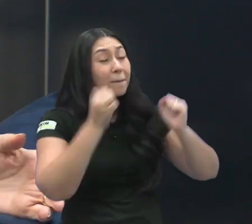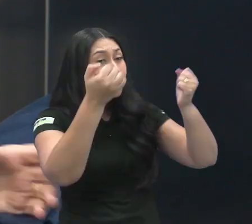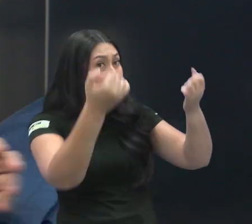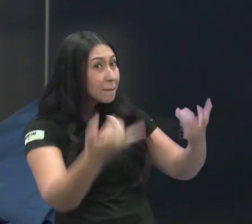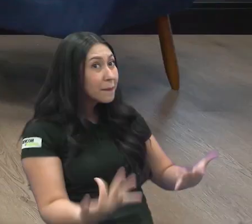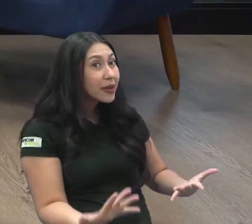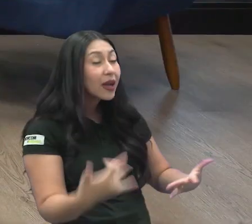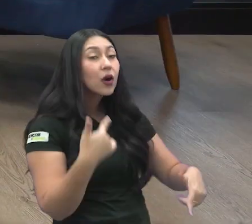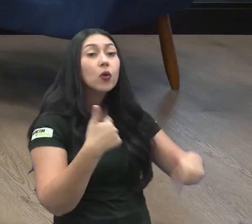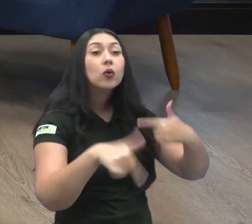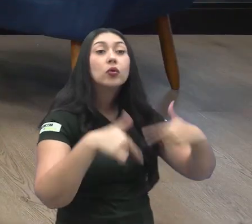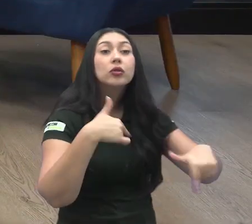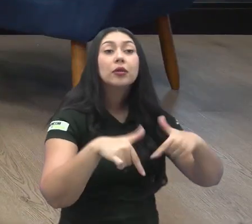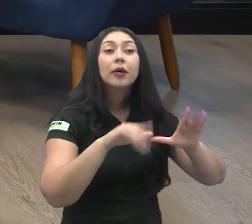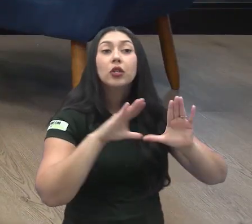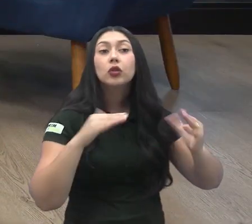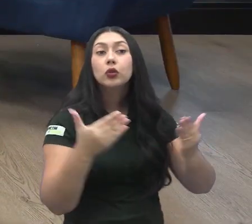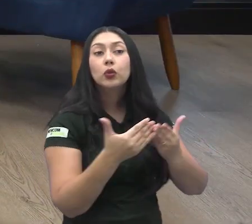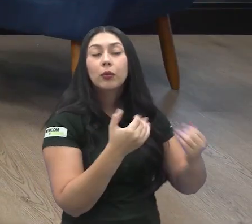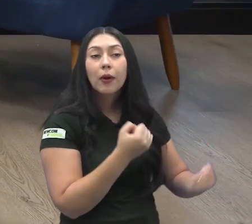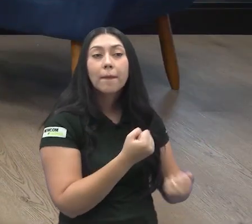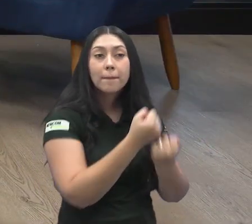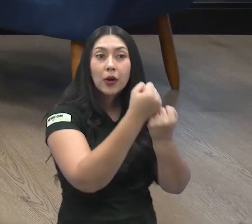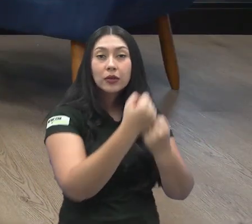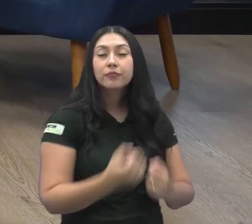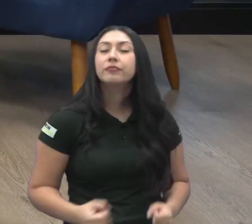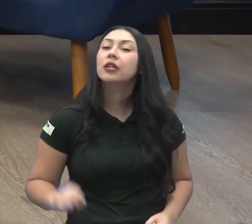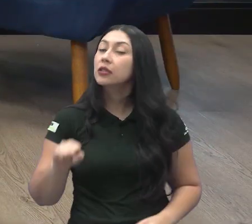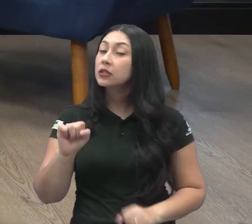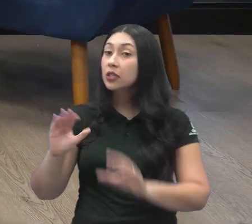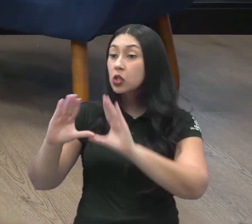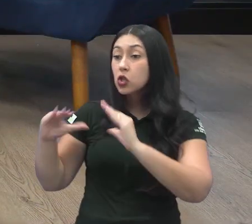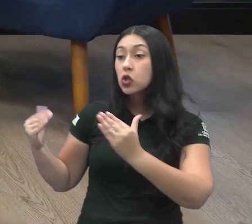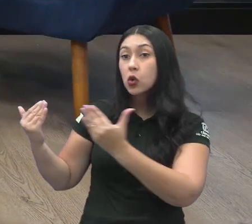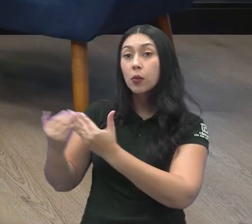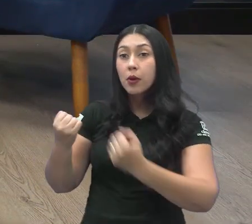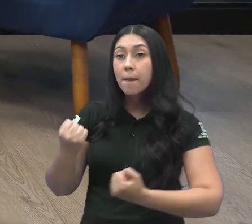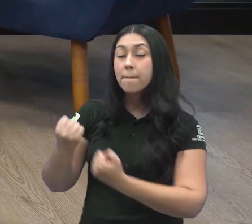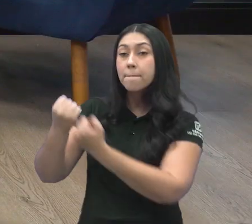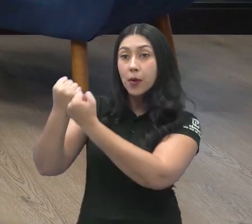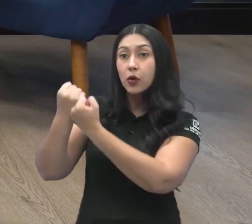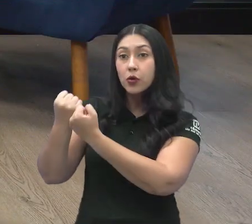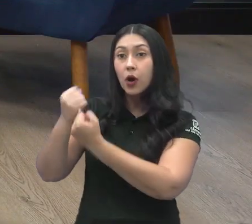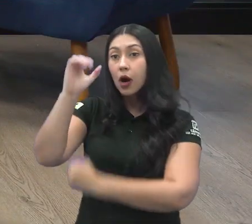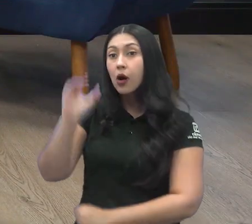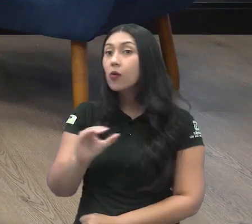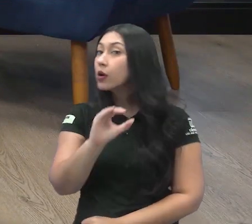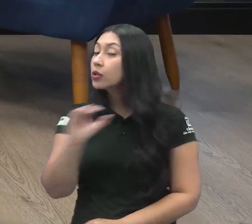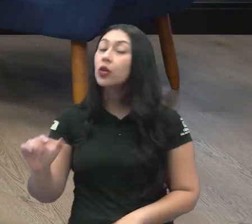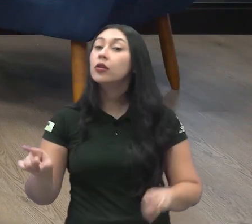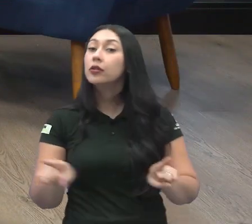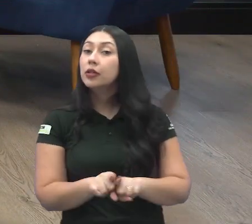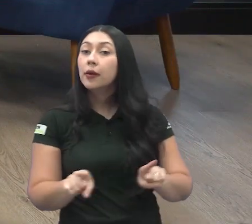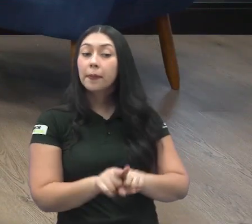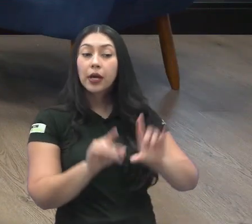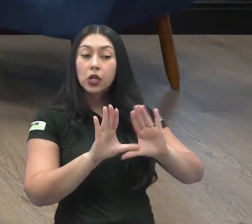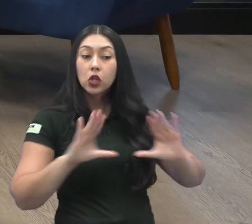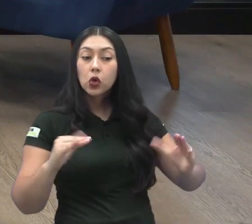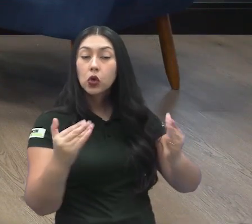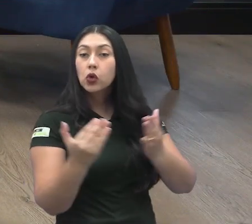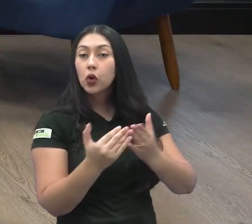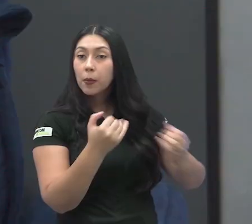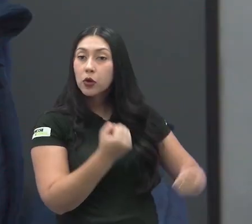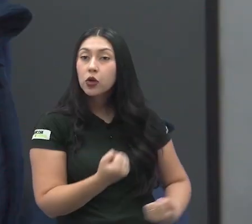pra gente esse trabalho nas frentes. Então, a gente faz parte da Frente Parlamentar Católica, a gente faz parte da Frente Parlamentar